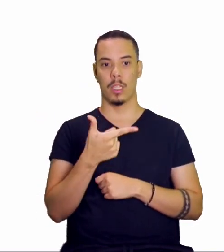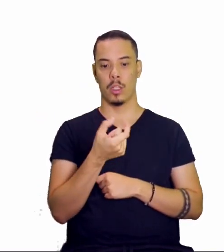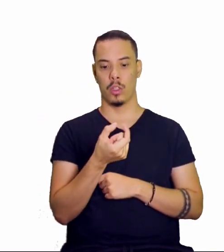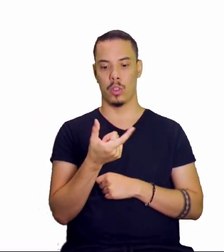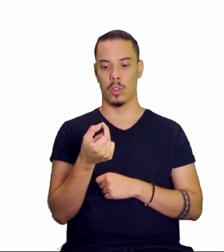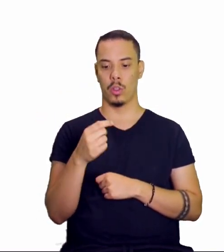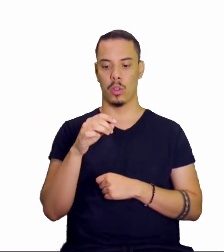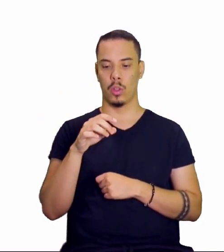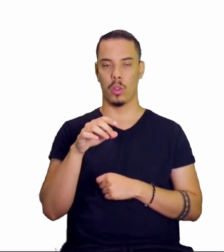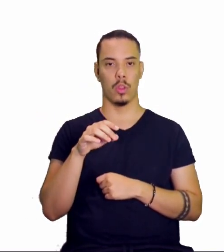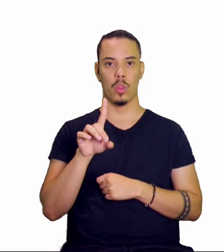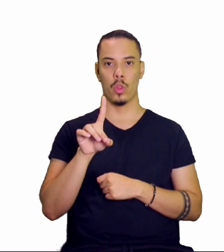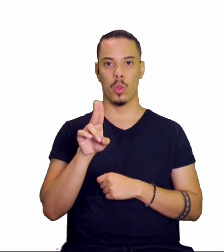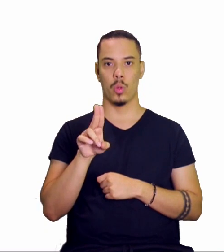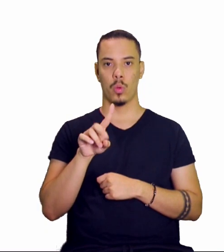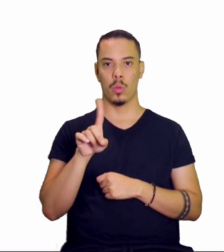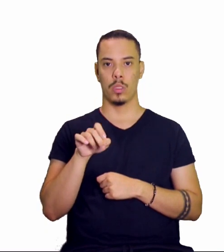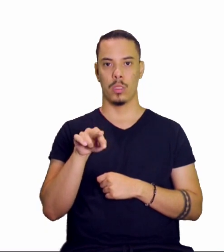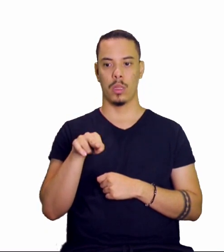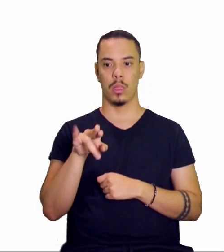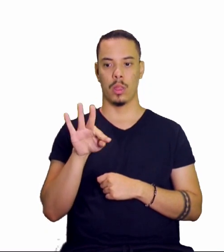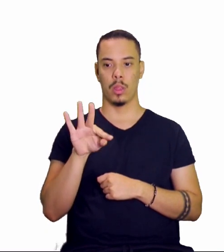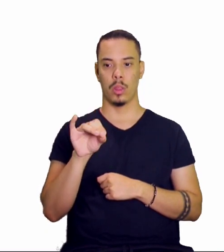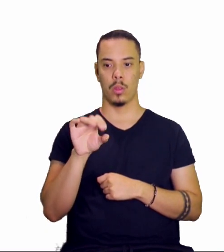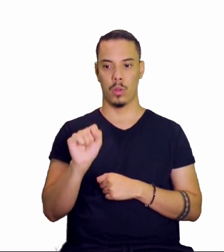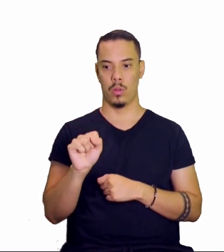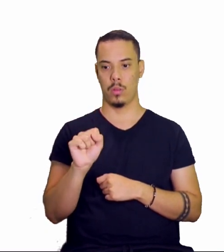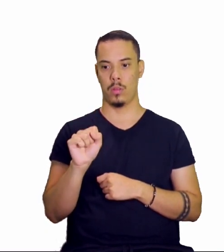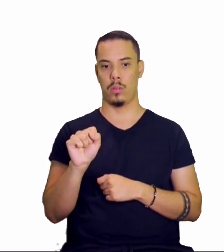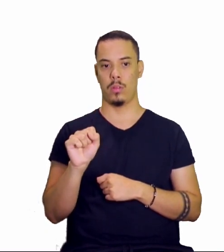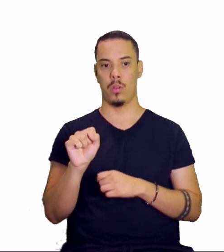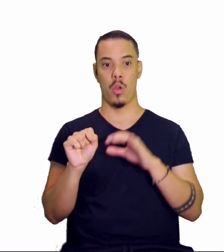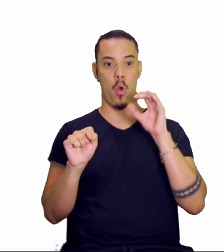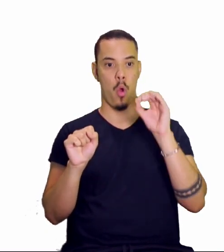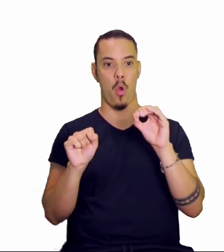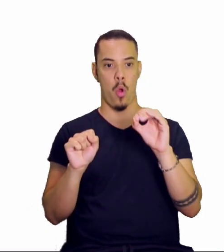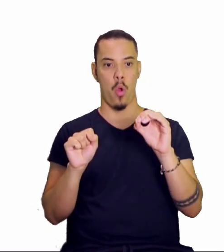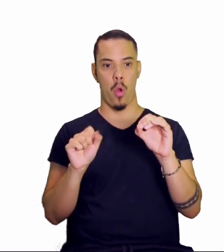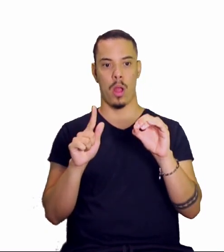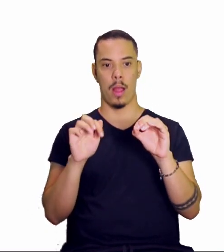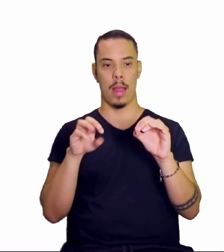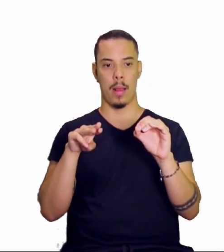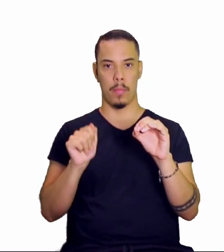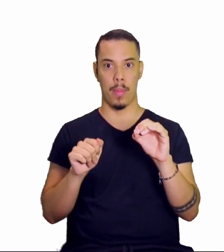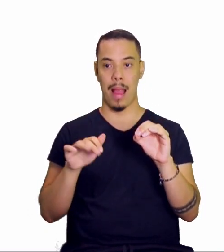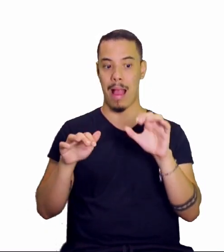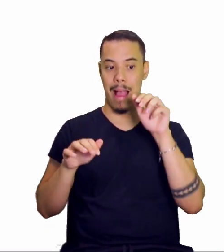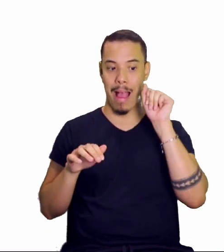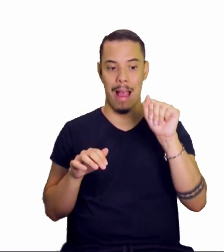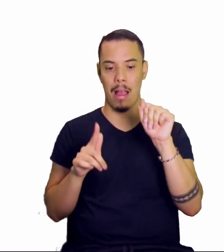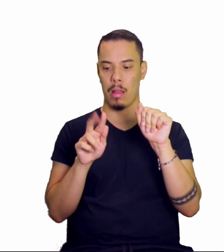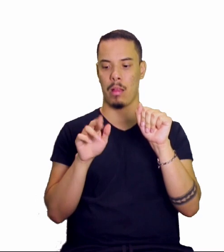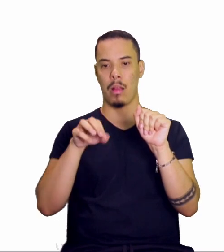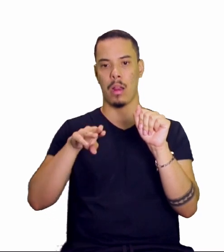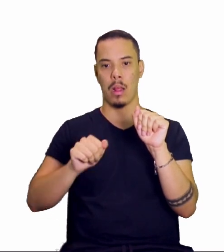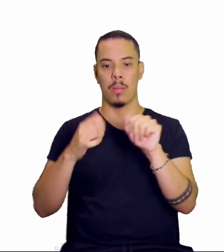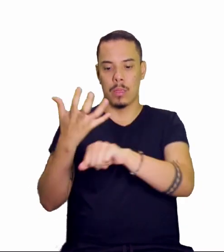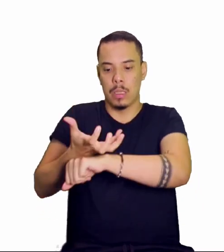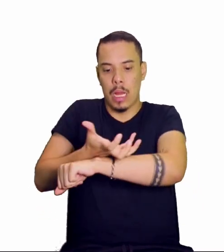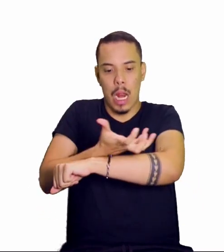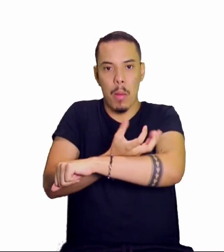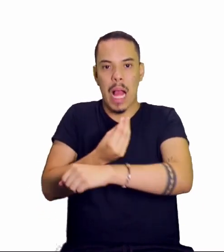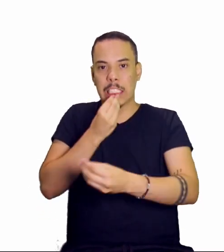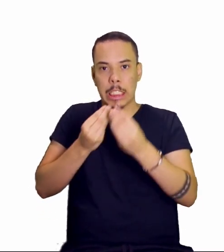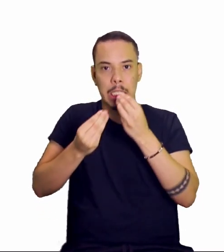200 gramas de carne, porque a medida é o grama. A grama é para comer o boi, o cabrito,